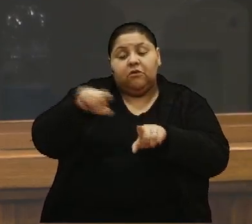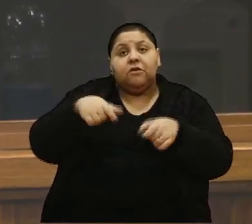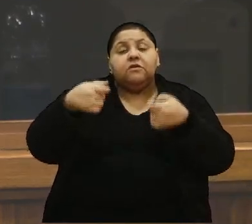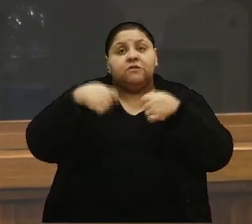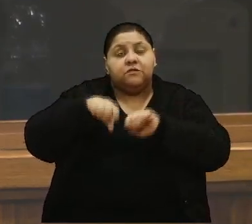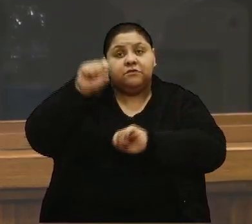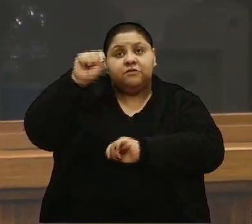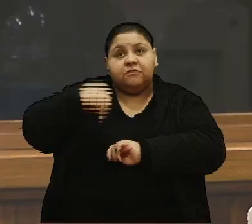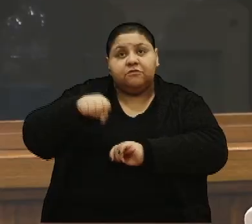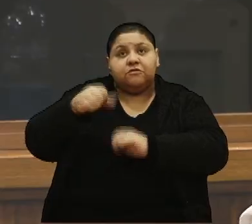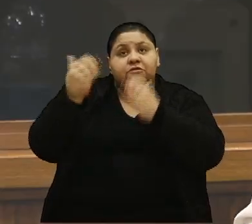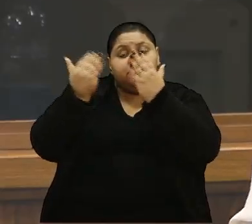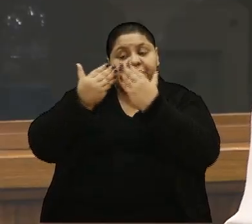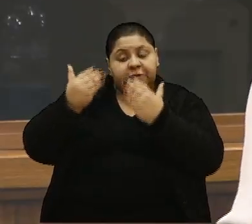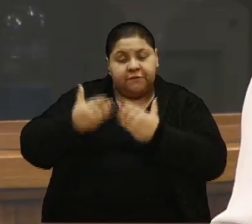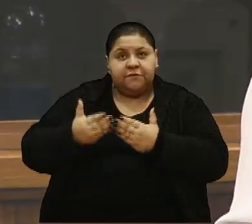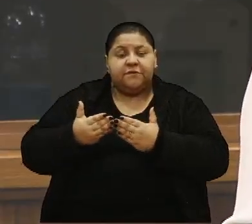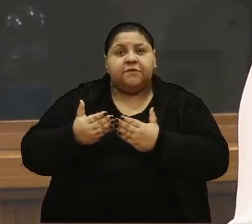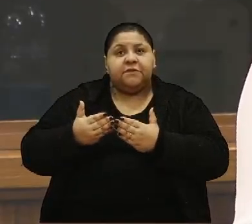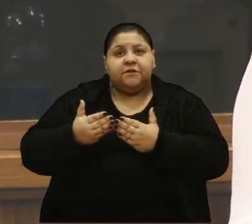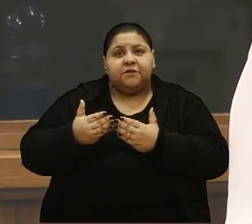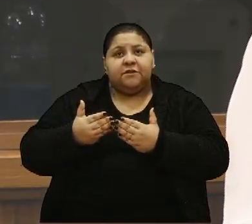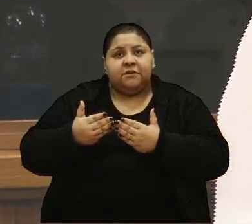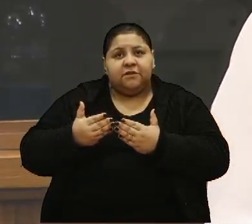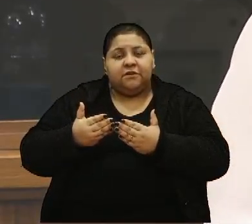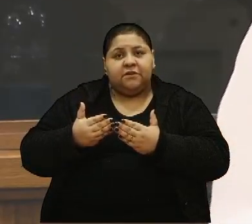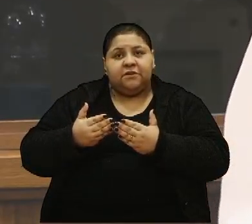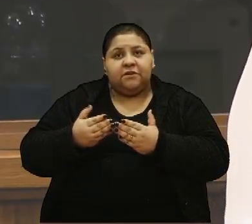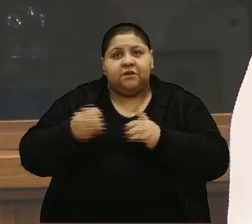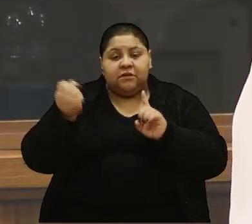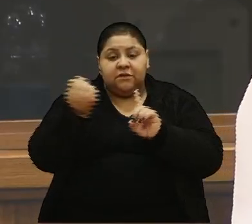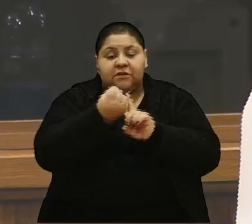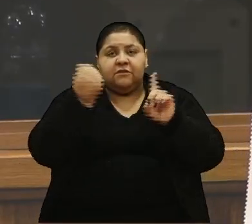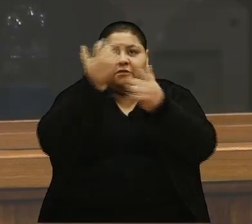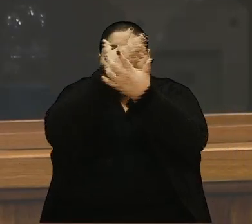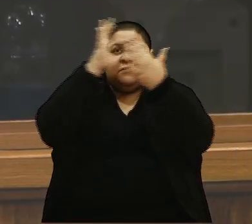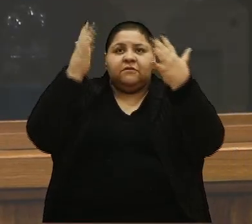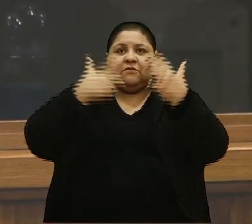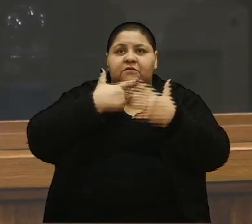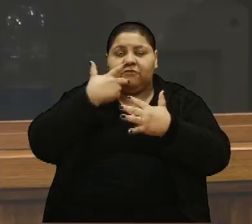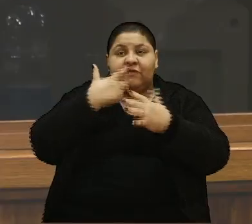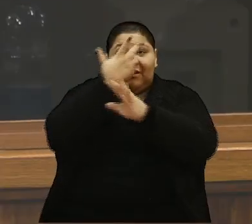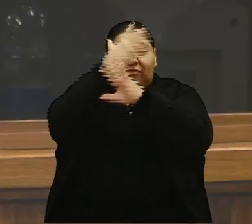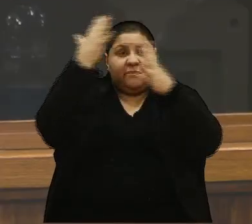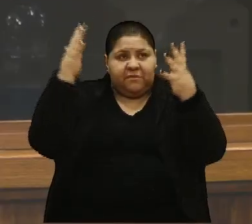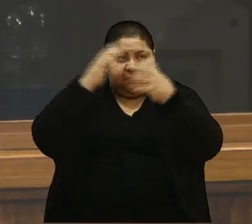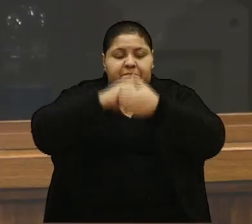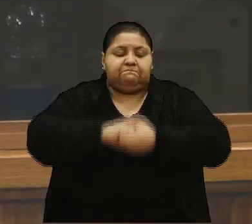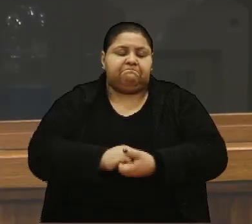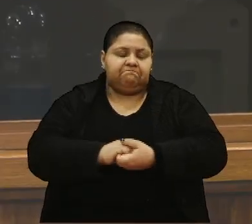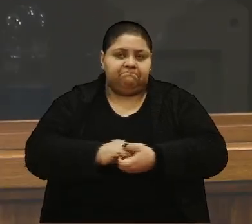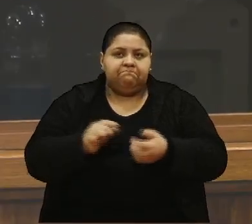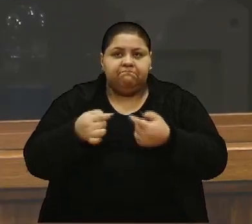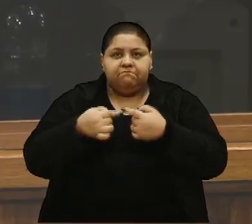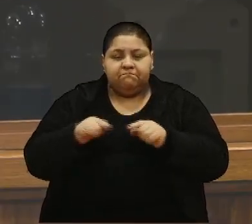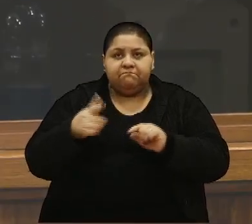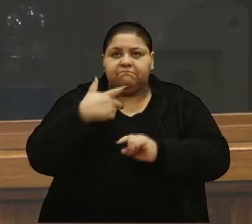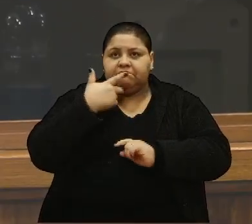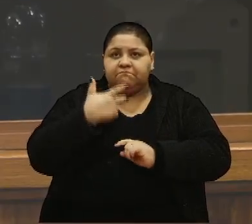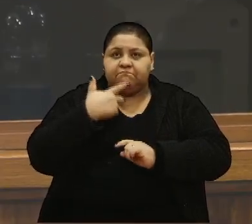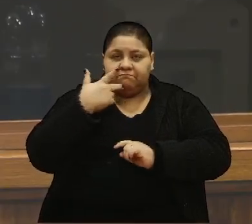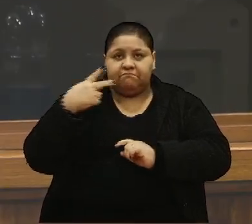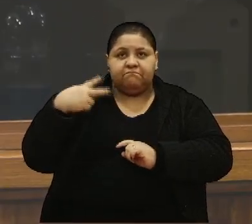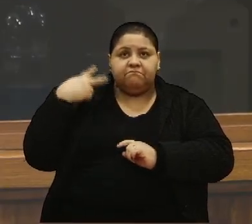precisamos, sim, de um estudo de impacto ambiental quando trata da questão ambiental. Mas eu queria dizer aqui